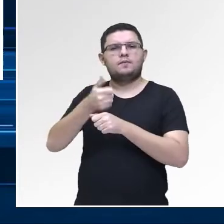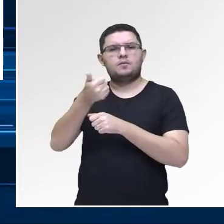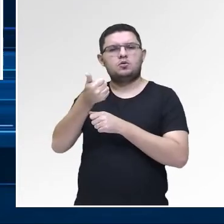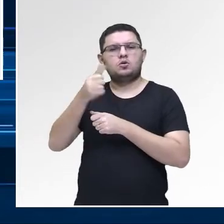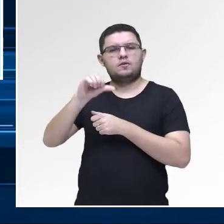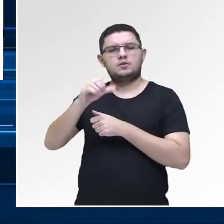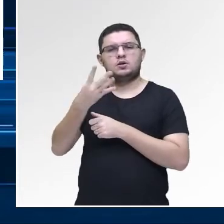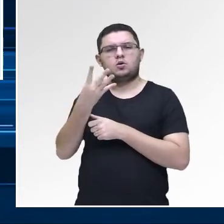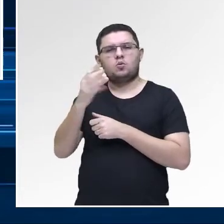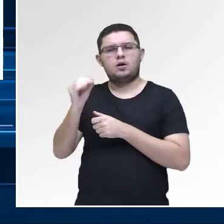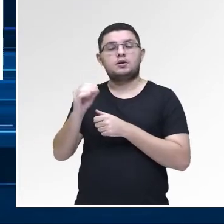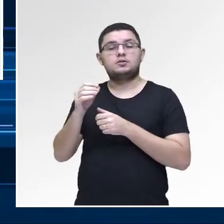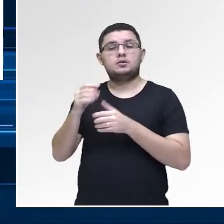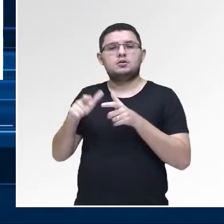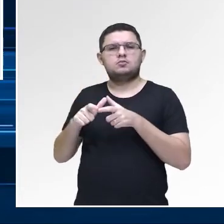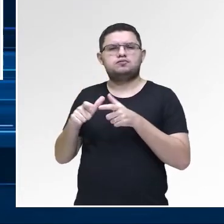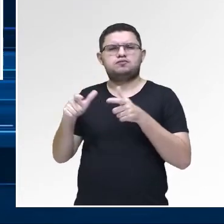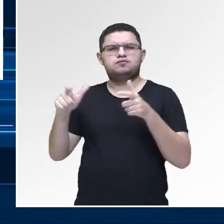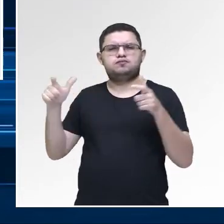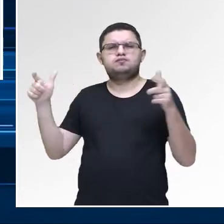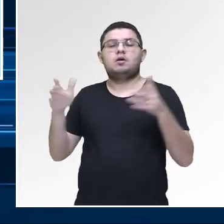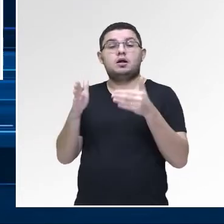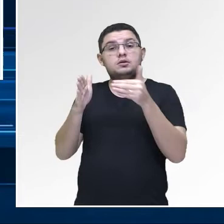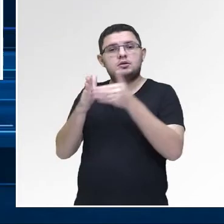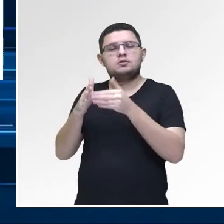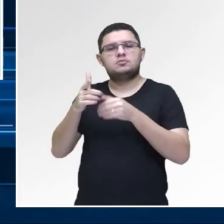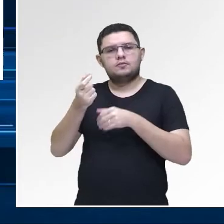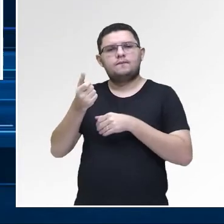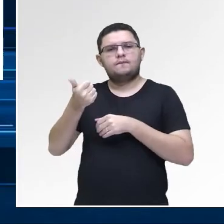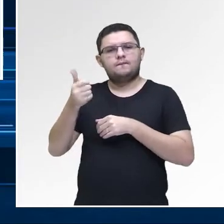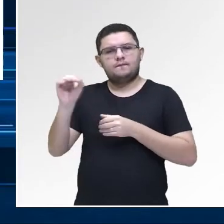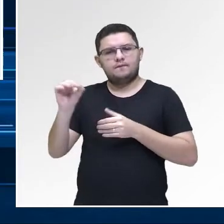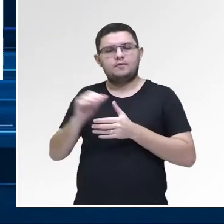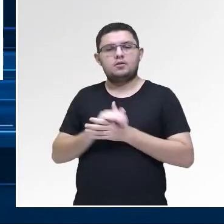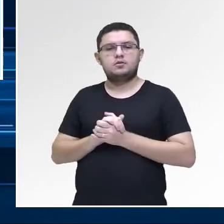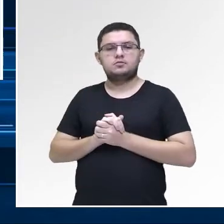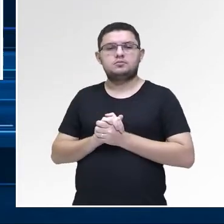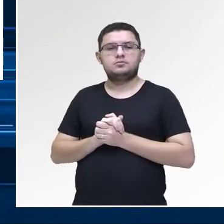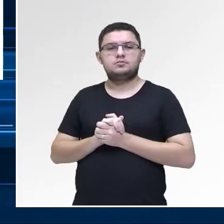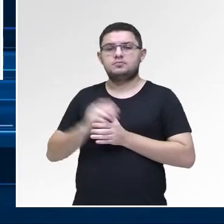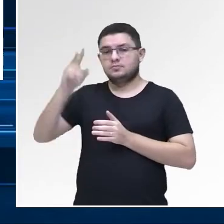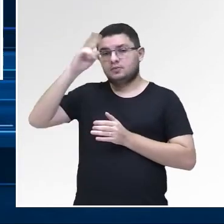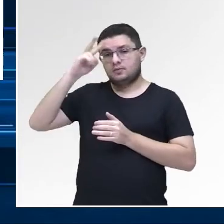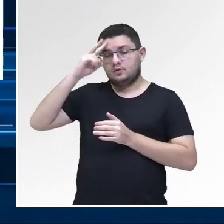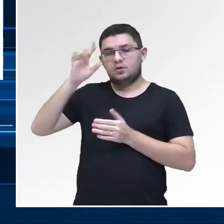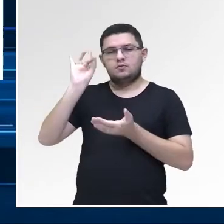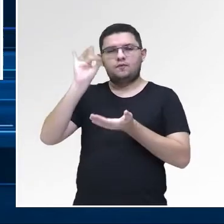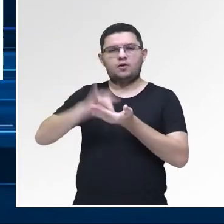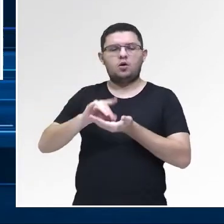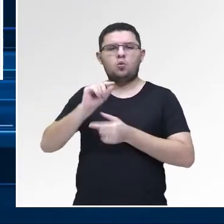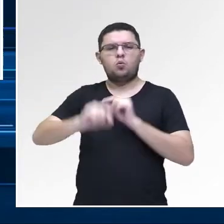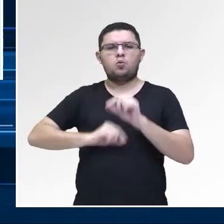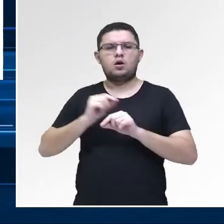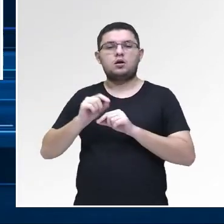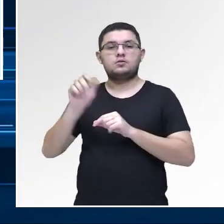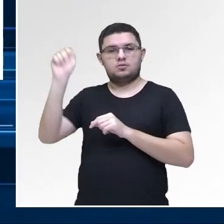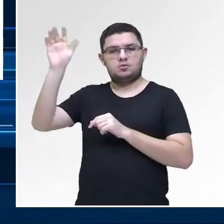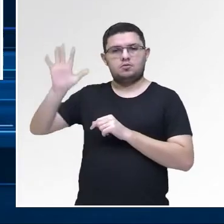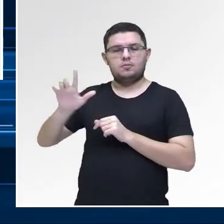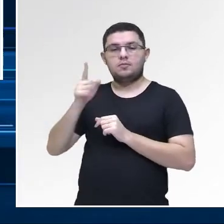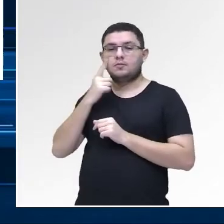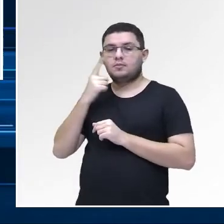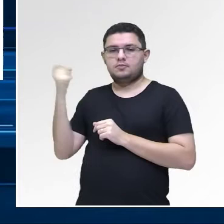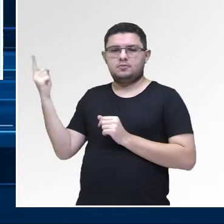1940 até 2010. Trazendo para a nossa realidade e fazendo a análise do nosso mapa,